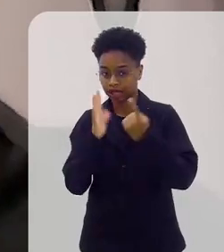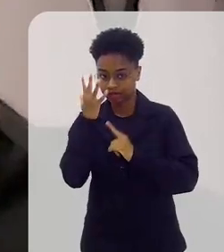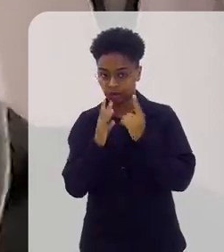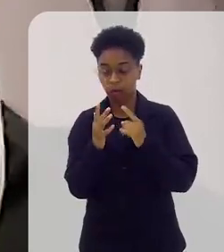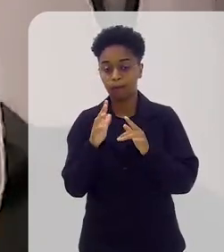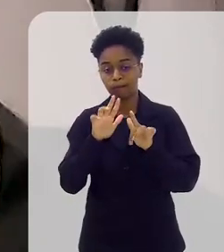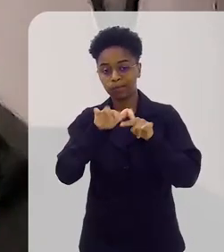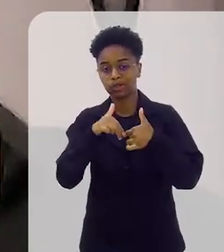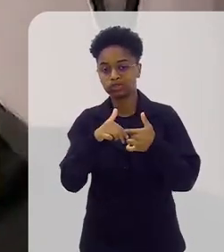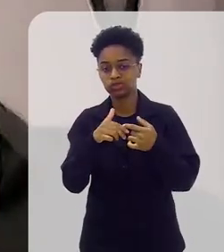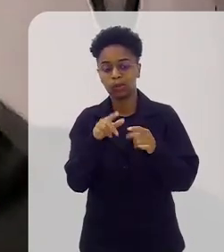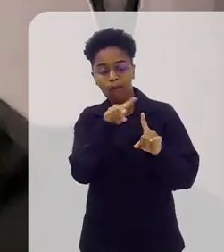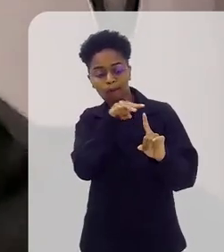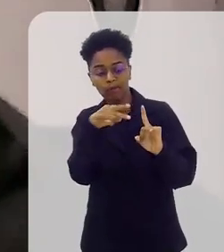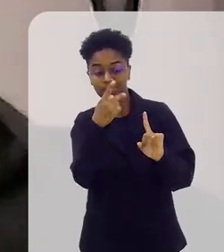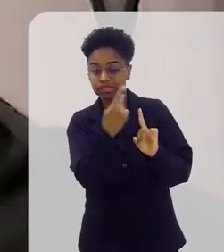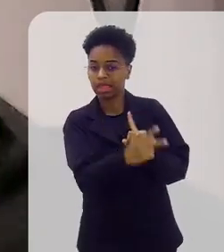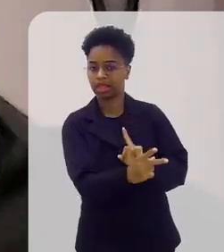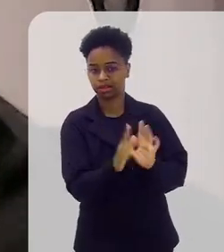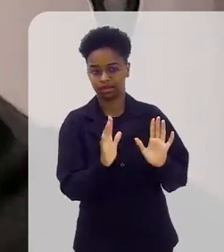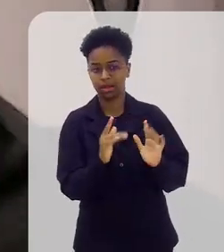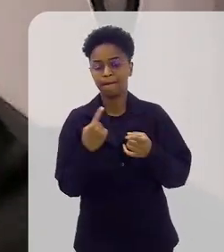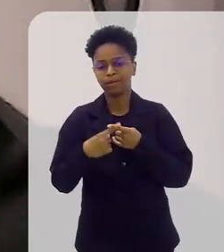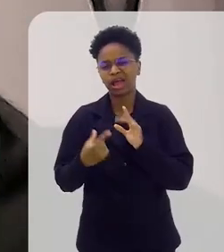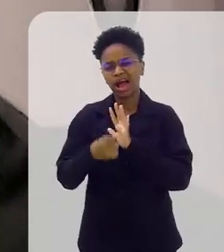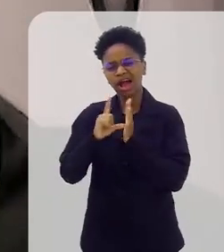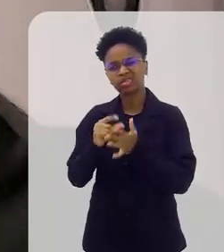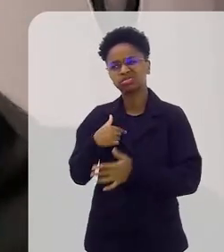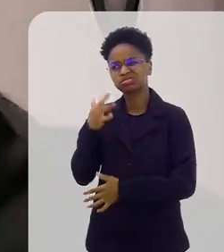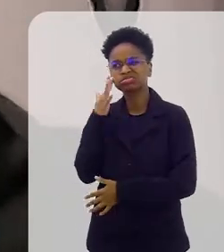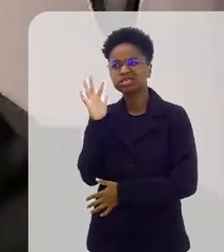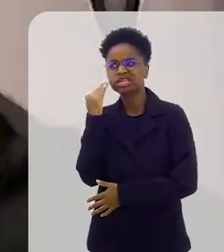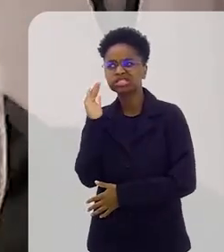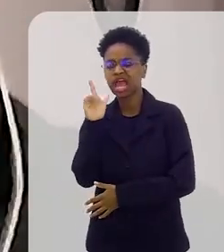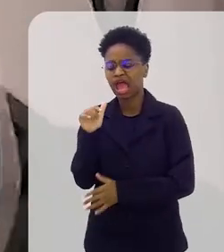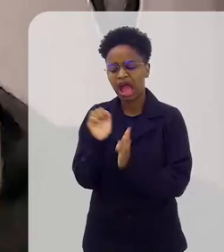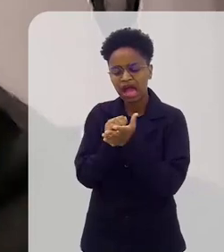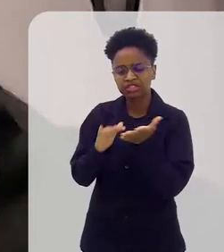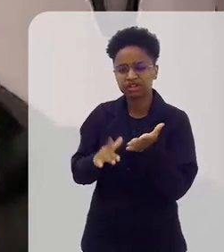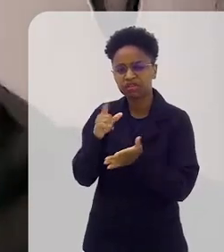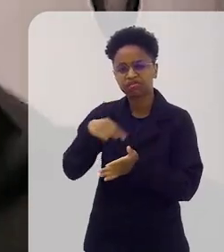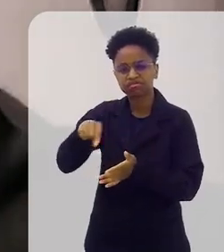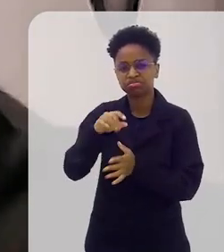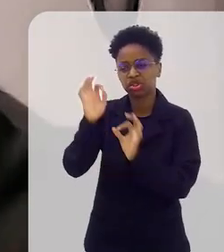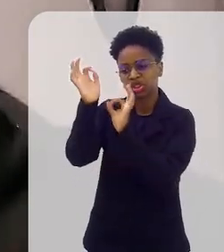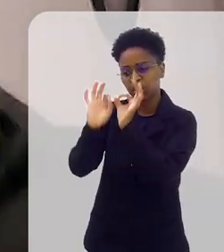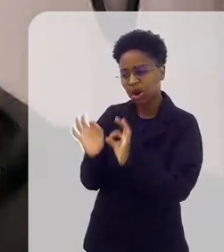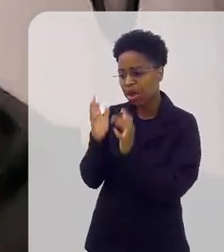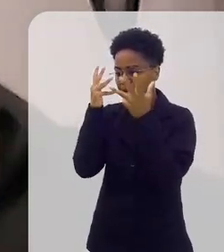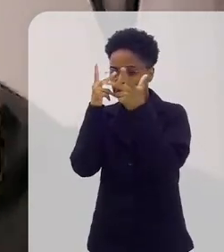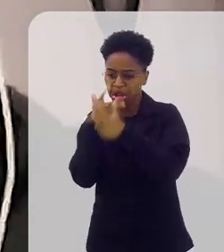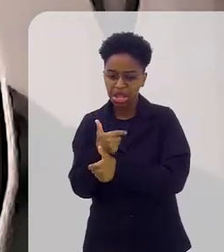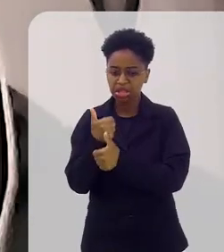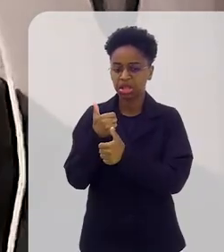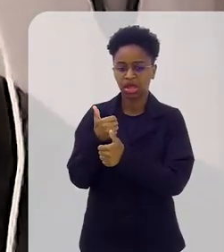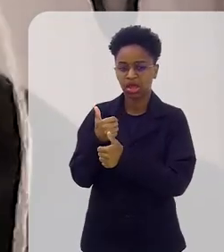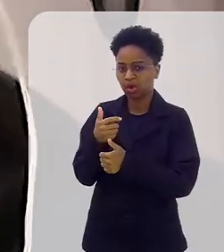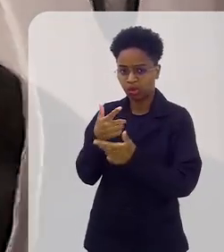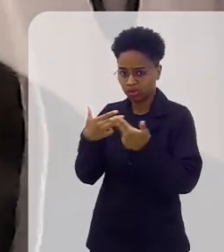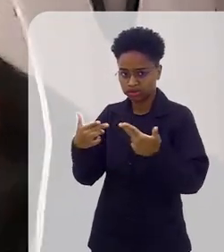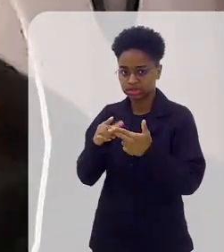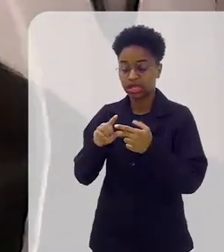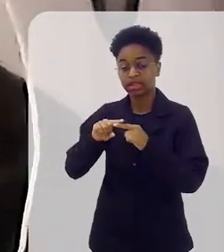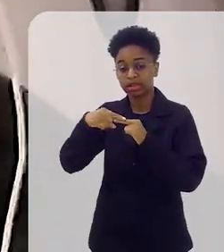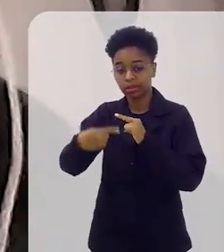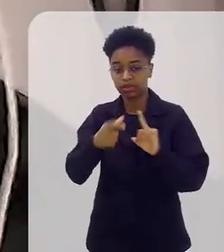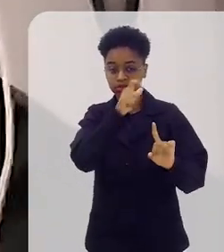através do olhar do Joãozinho 30. Até então eu entendi o carnaval como uma atividade que você ia, decorava, ficava bonito e tal. E